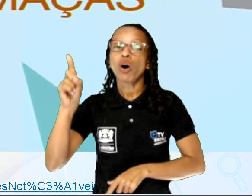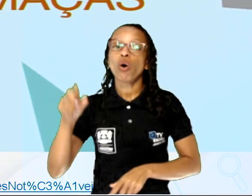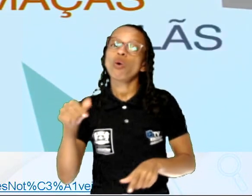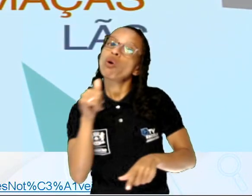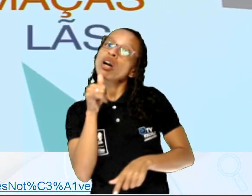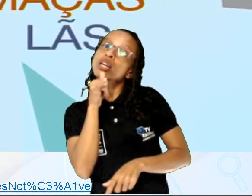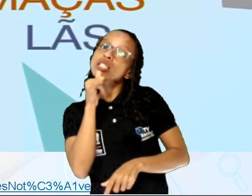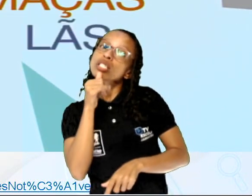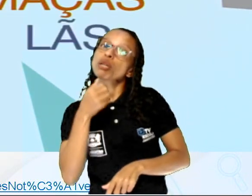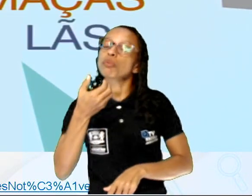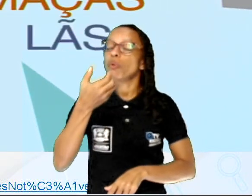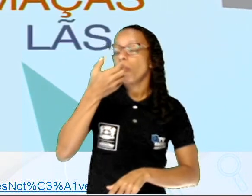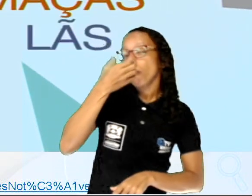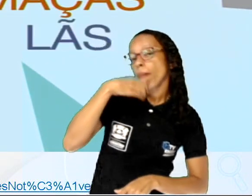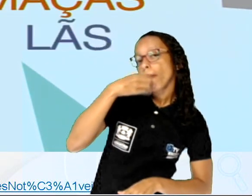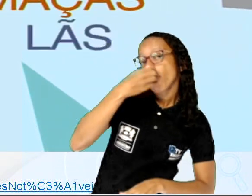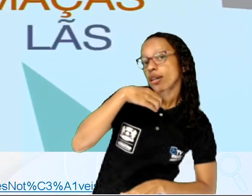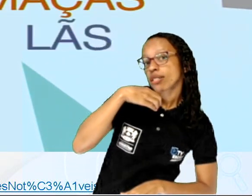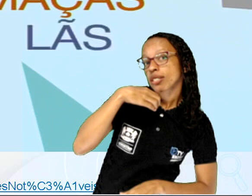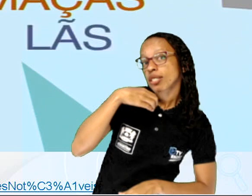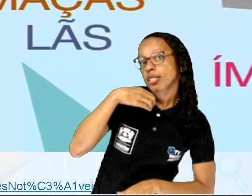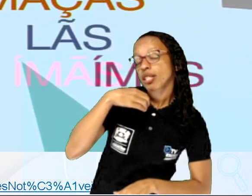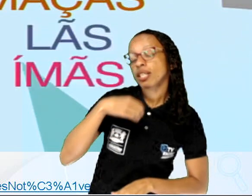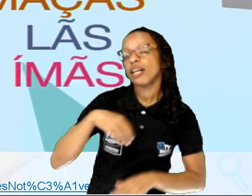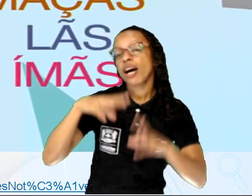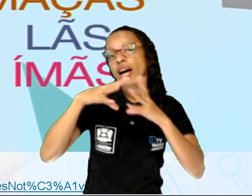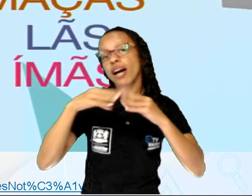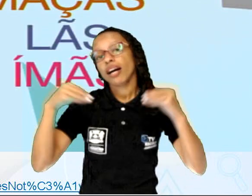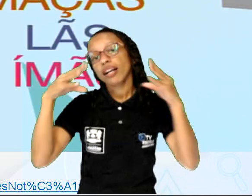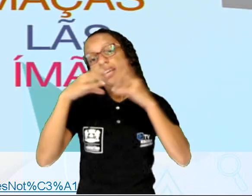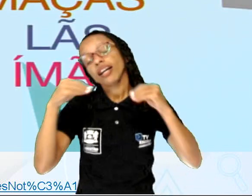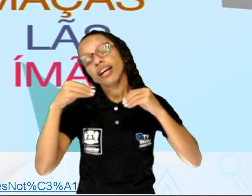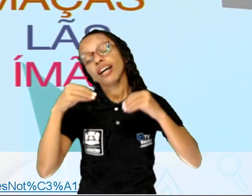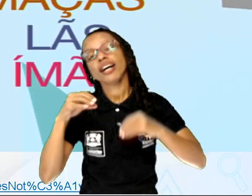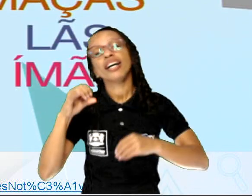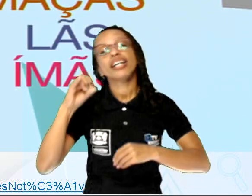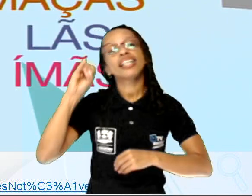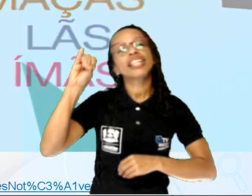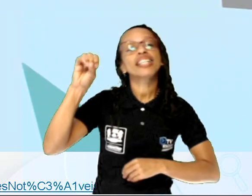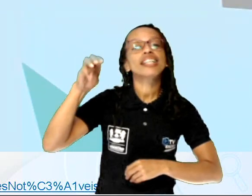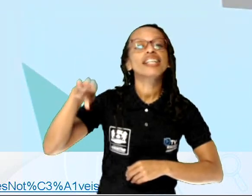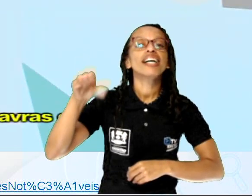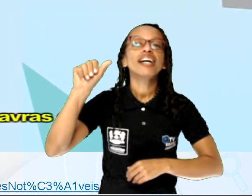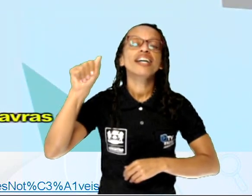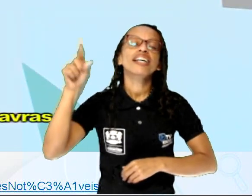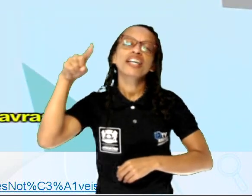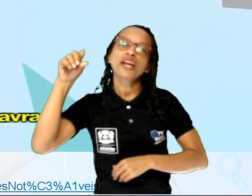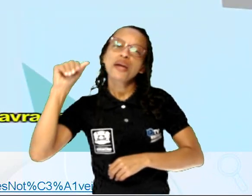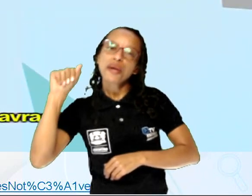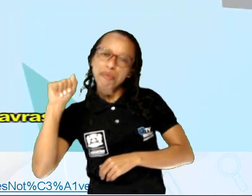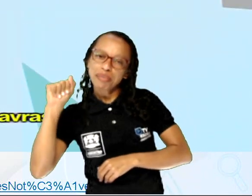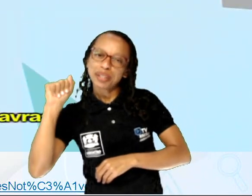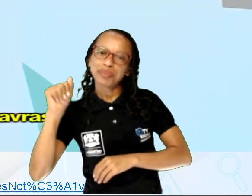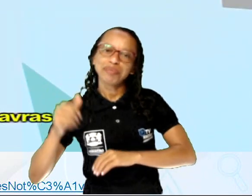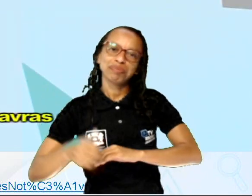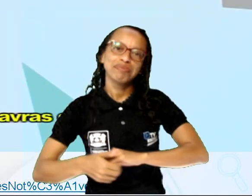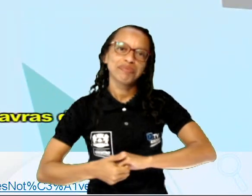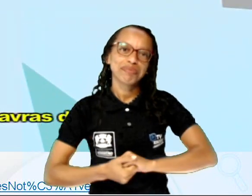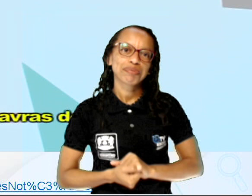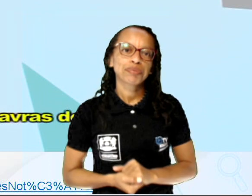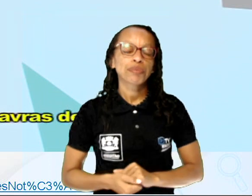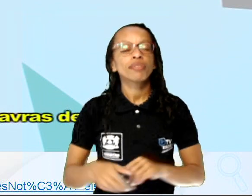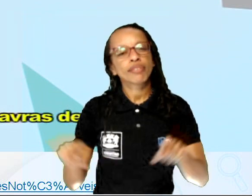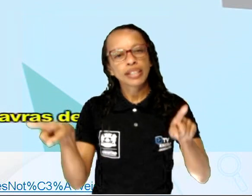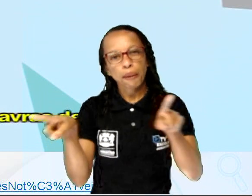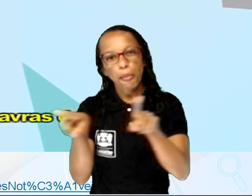lã, lãs, imã e imãs. E por aí vai. Por fim, temos o